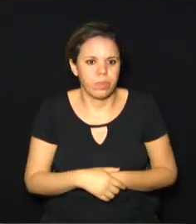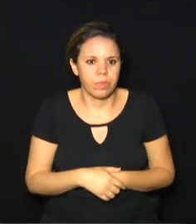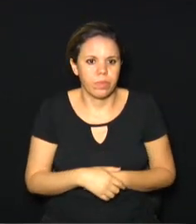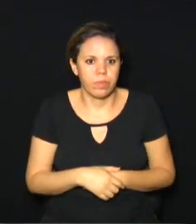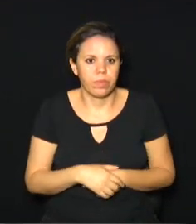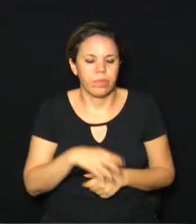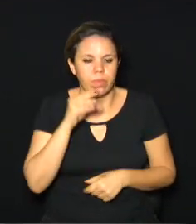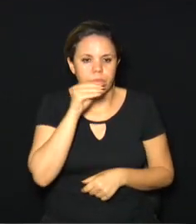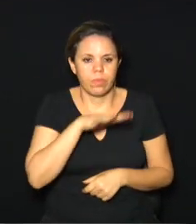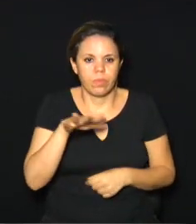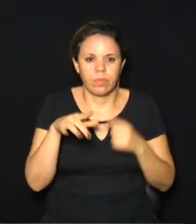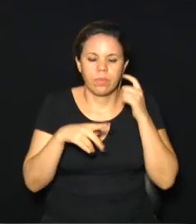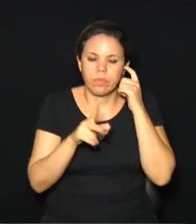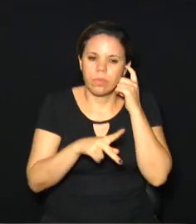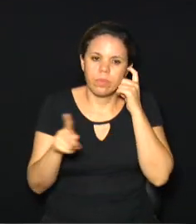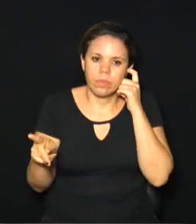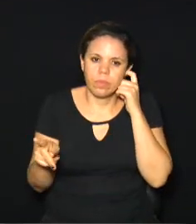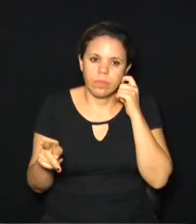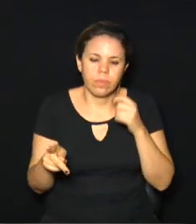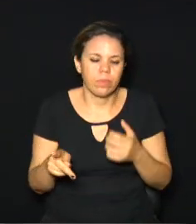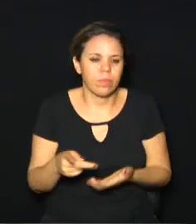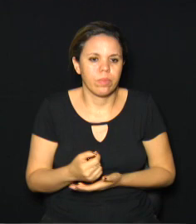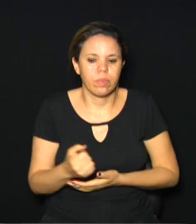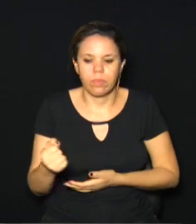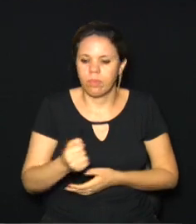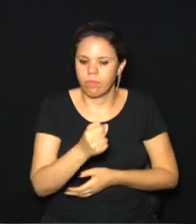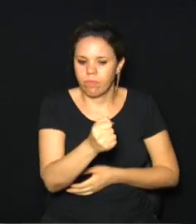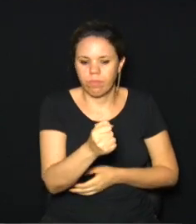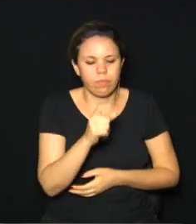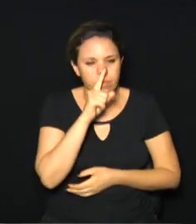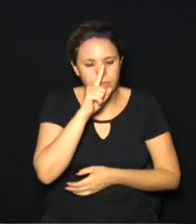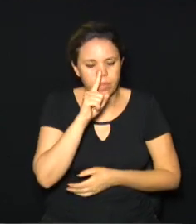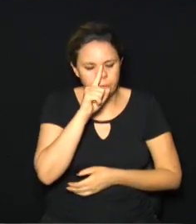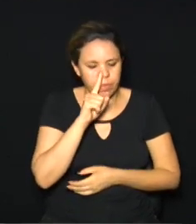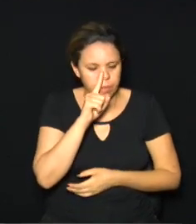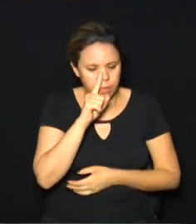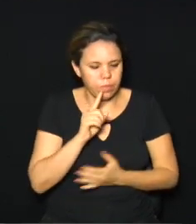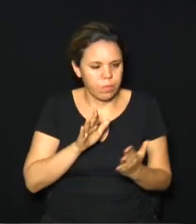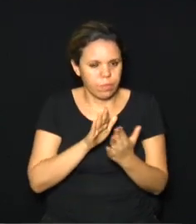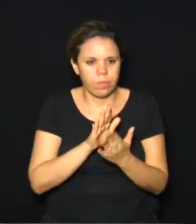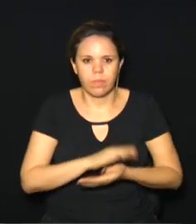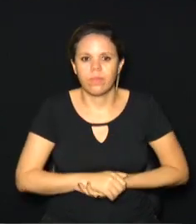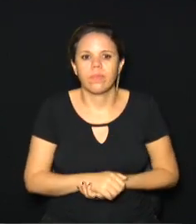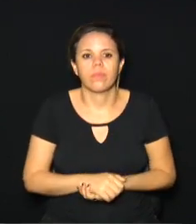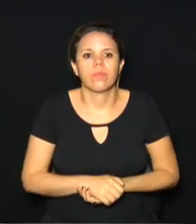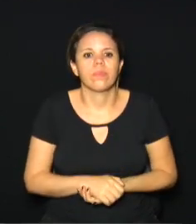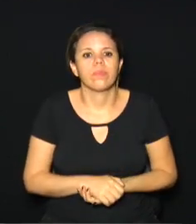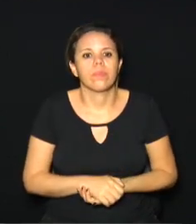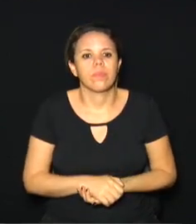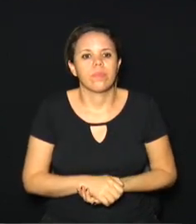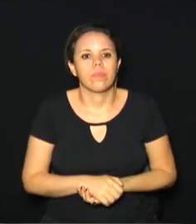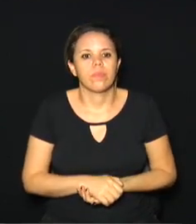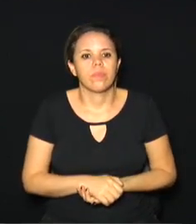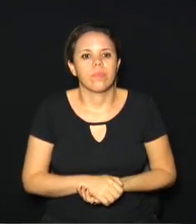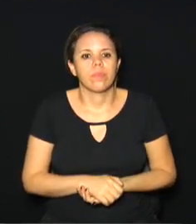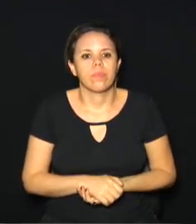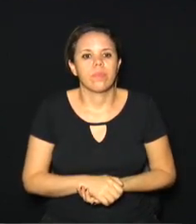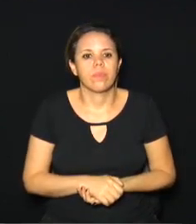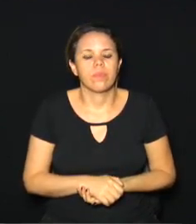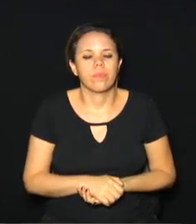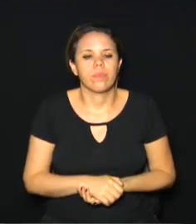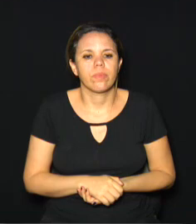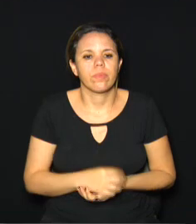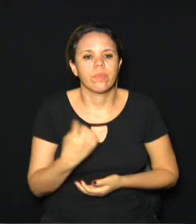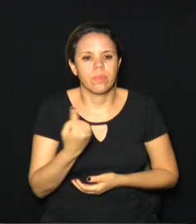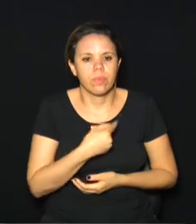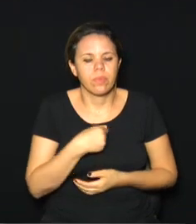os trabalhadores, os professores não vão ser colocados em risco, né? Não vão ser colocados em risco. E